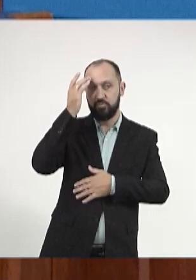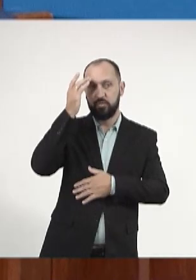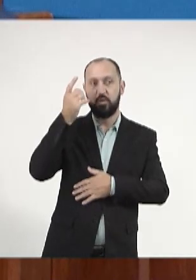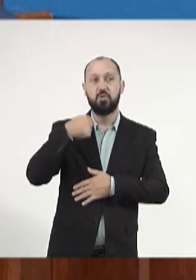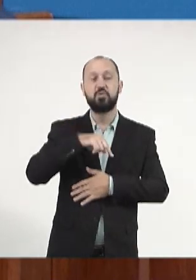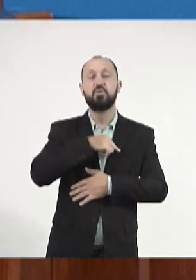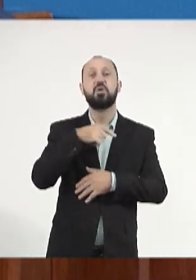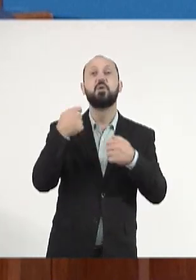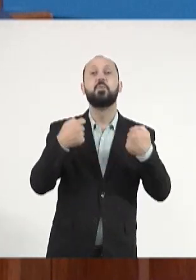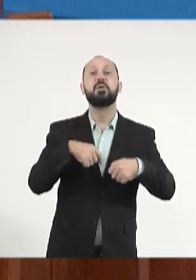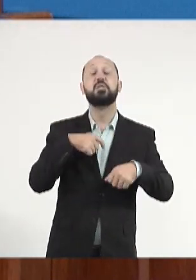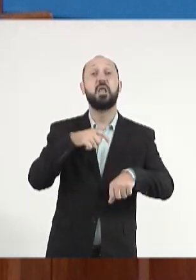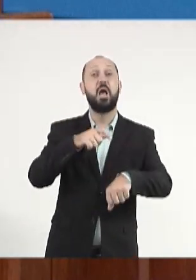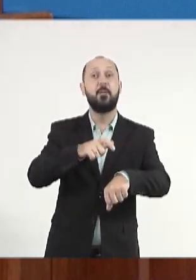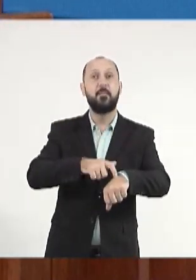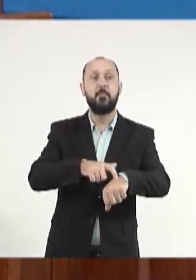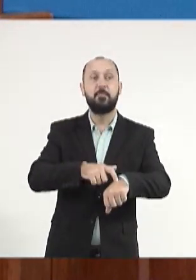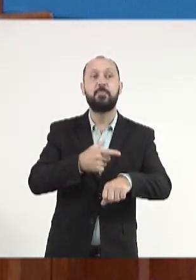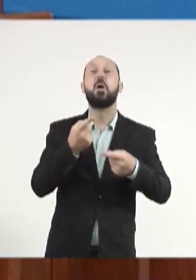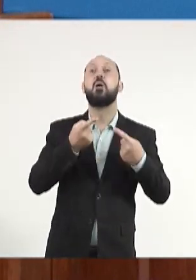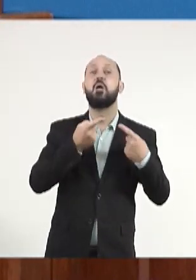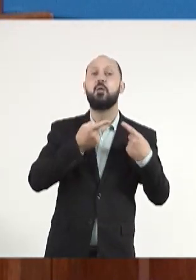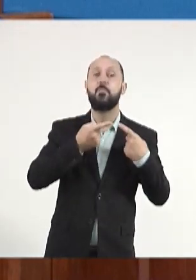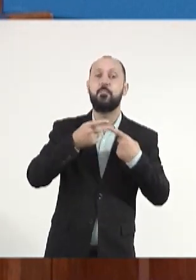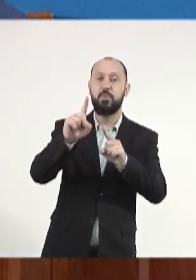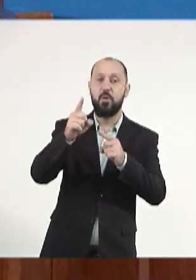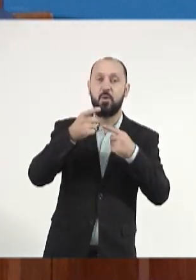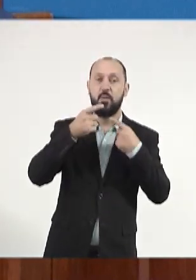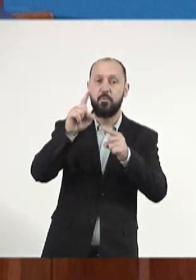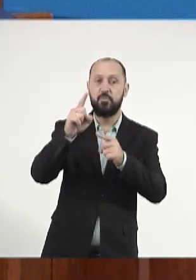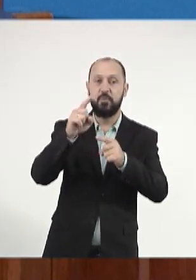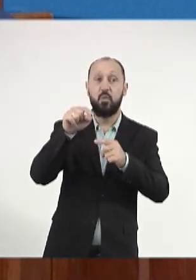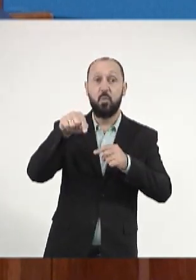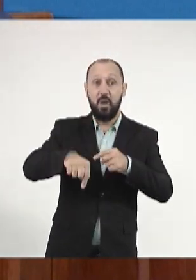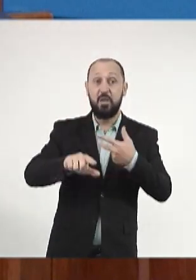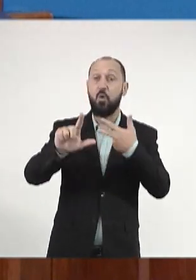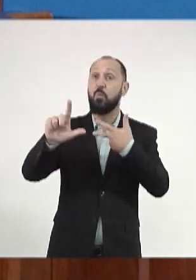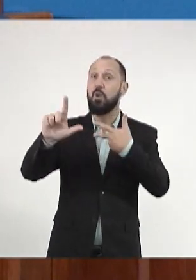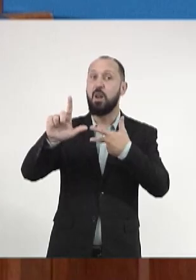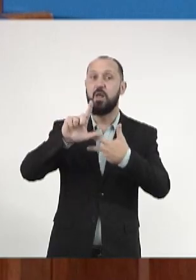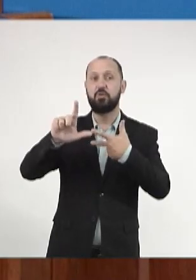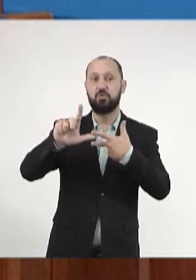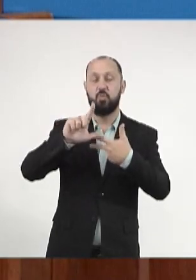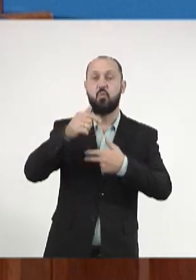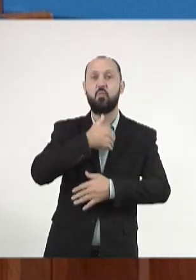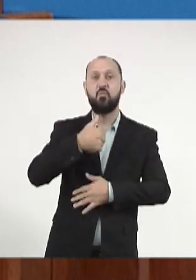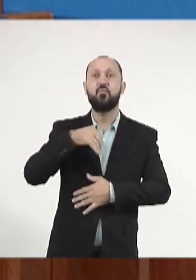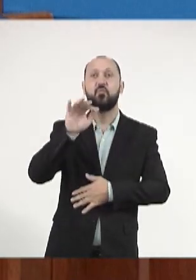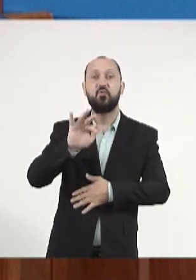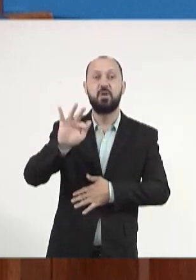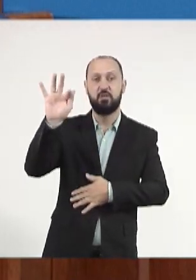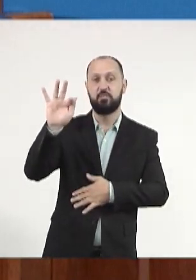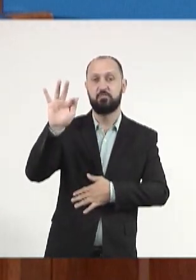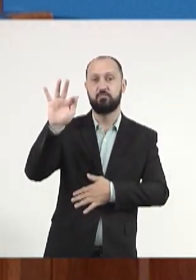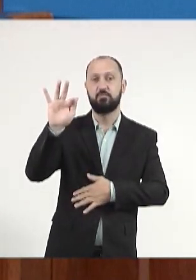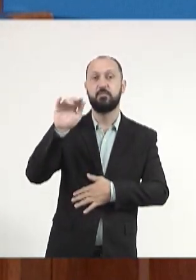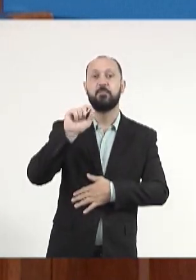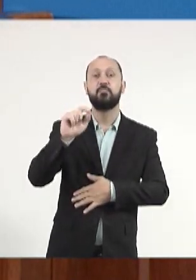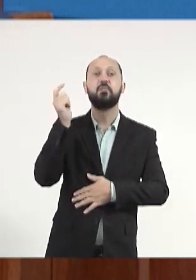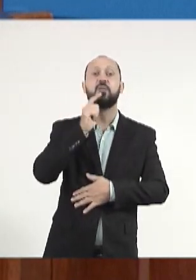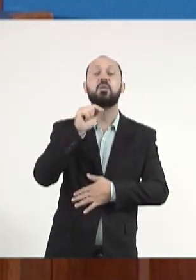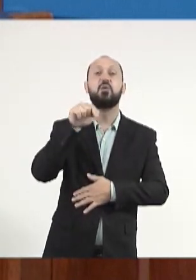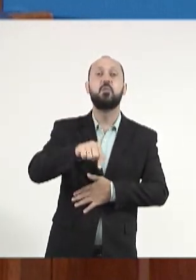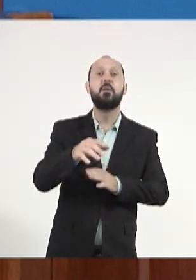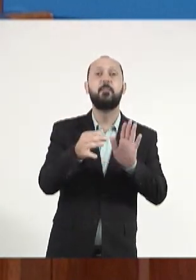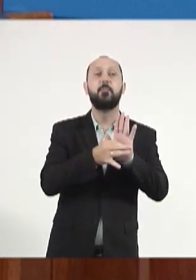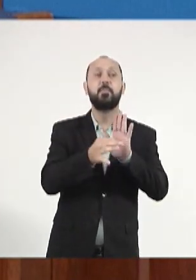nós temos que, desta vez, provocar, enquanto Poder Legislativo, o governo federal para trazer